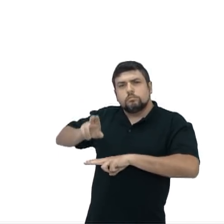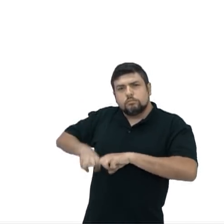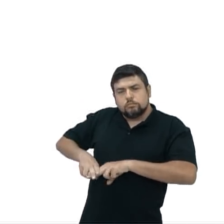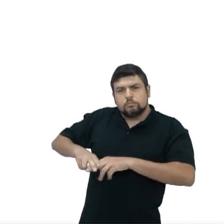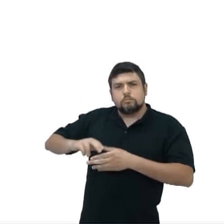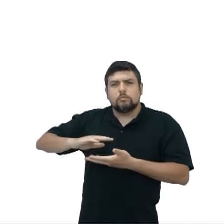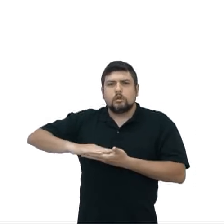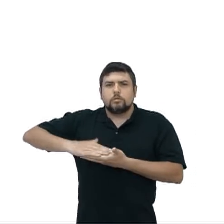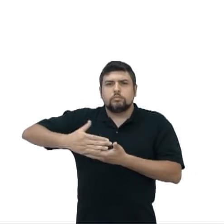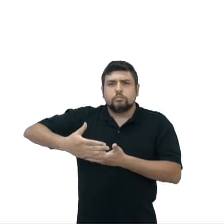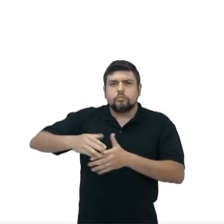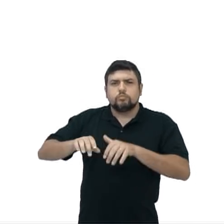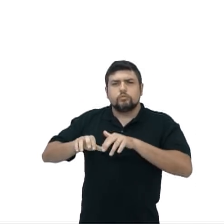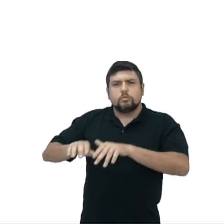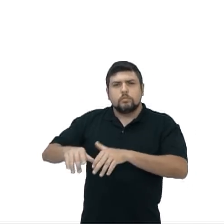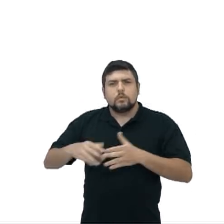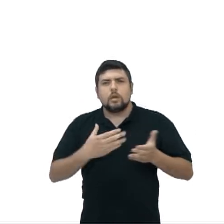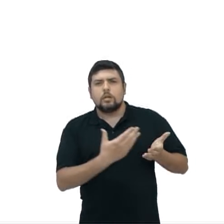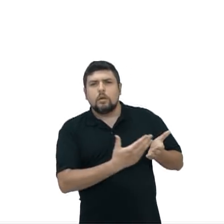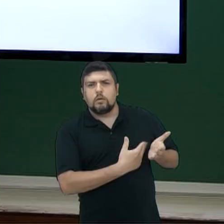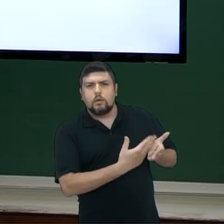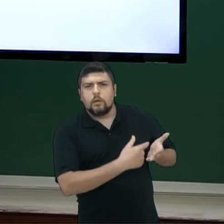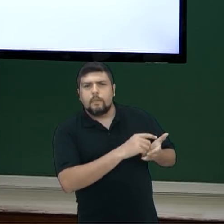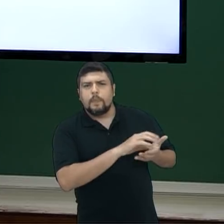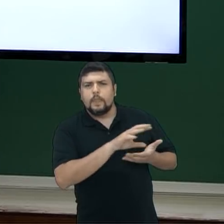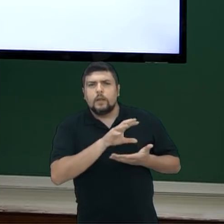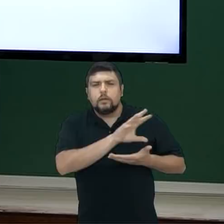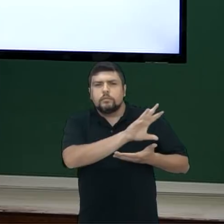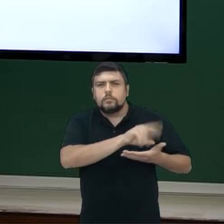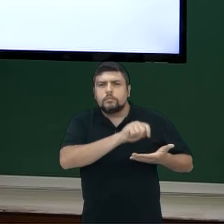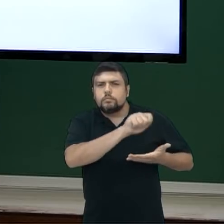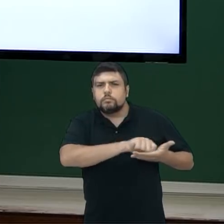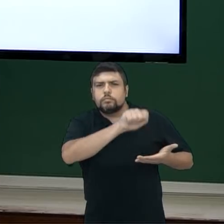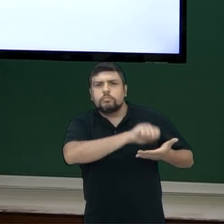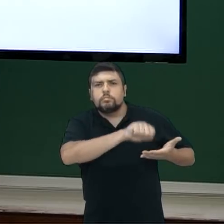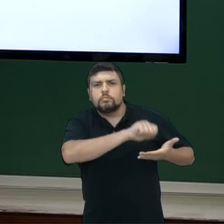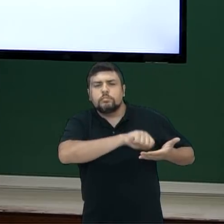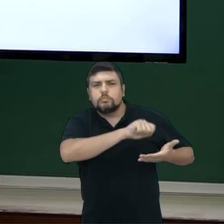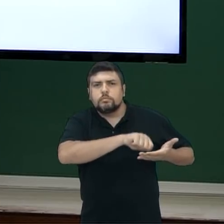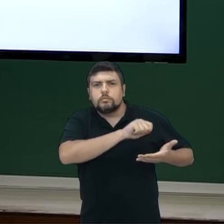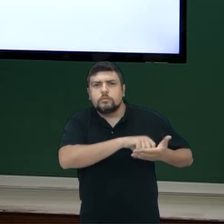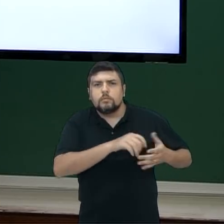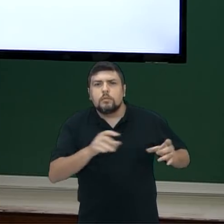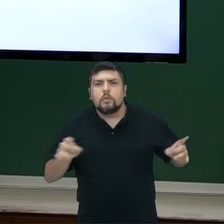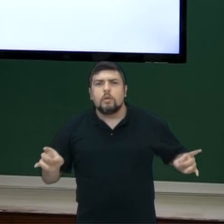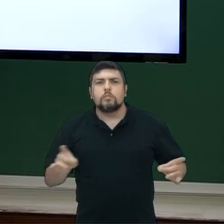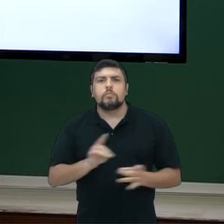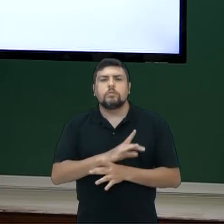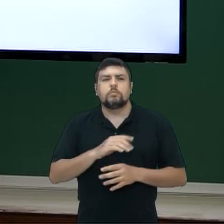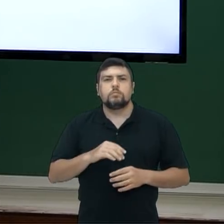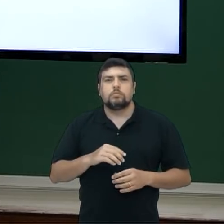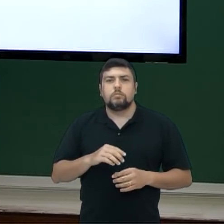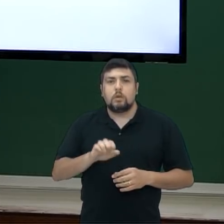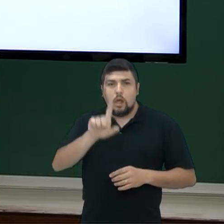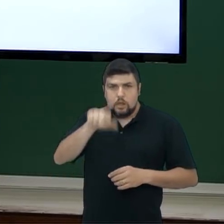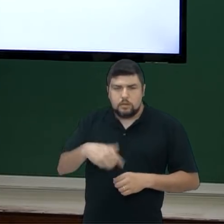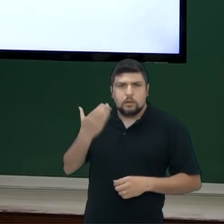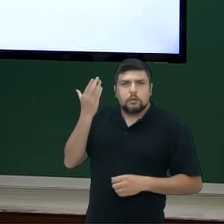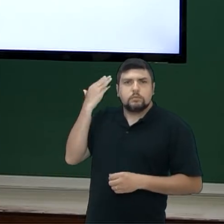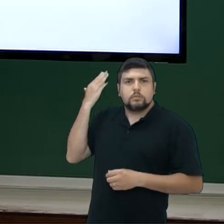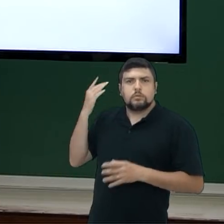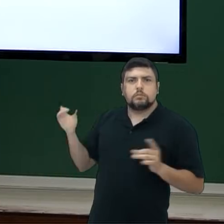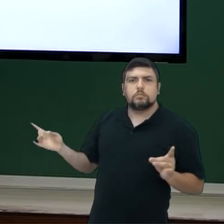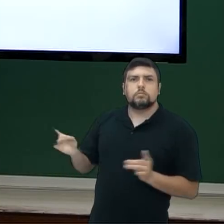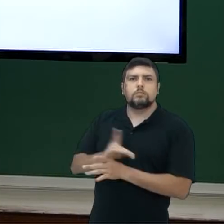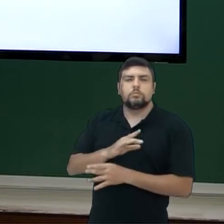caneta ou caderno, né, pode ser, e começou a fazer anotações, fez anotações. Então, todas as coisas que aconteceram no passado. He